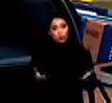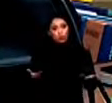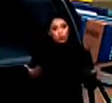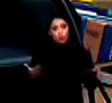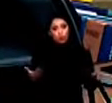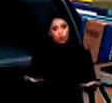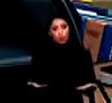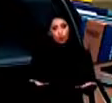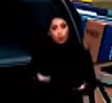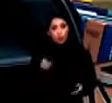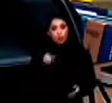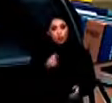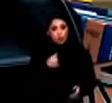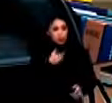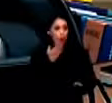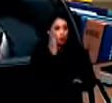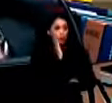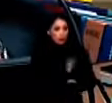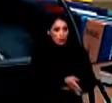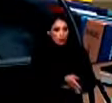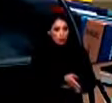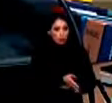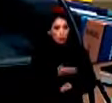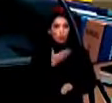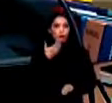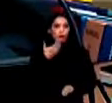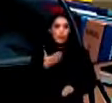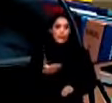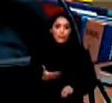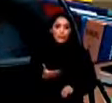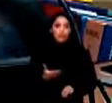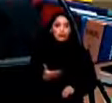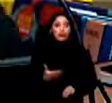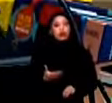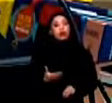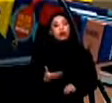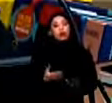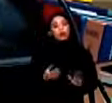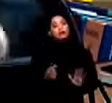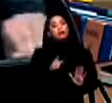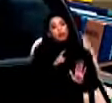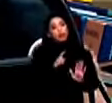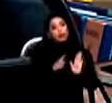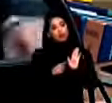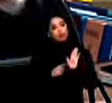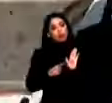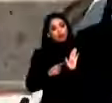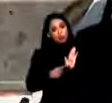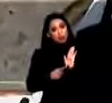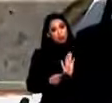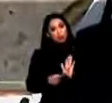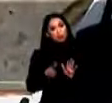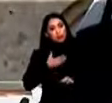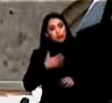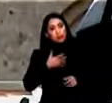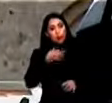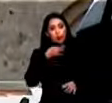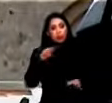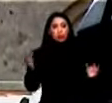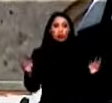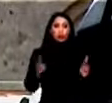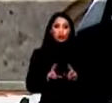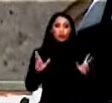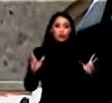se vencido, eu peço que se consigne minha divergência em relação à questão de ordem. Agora, de toda